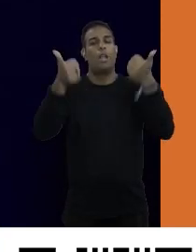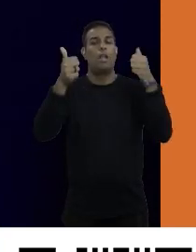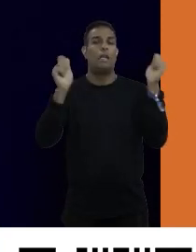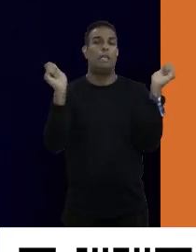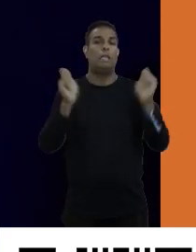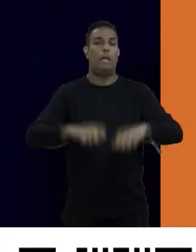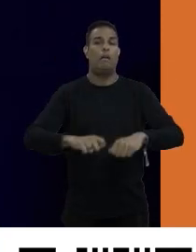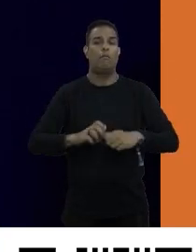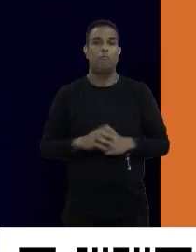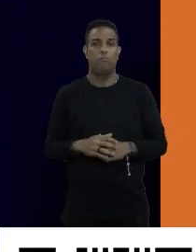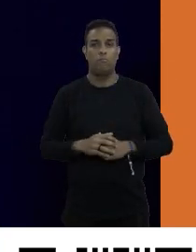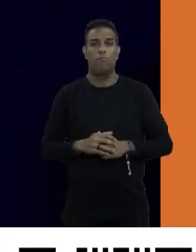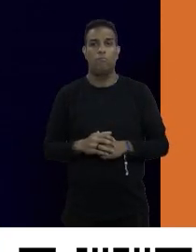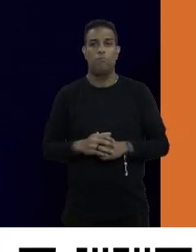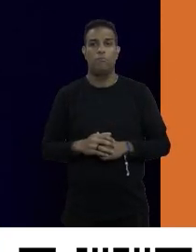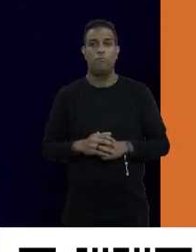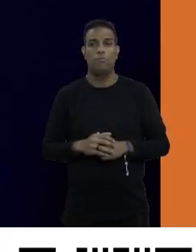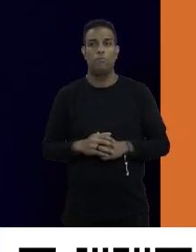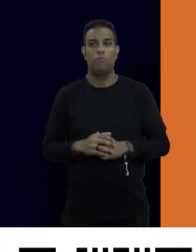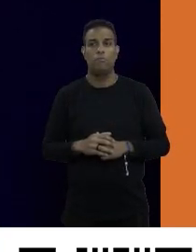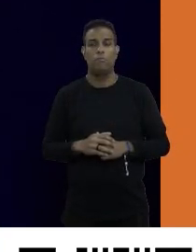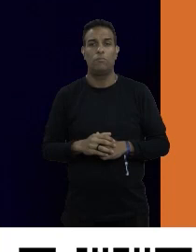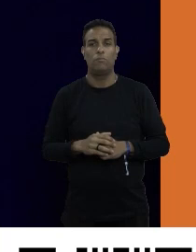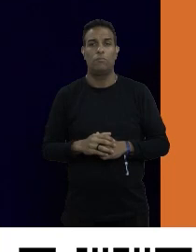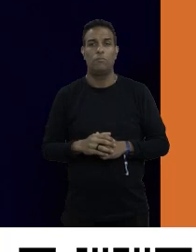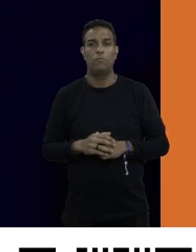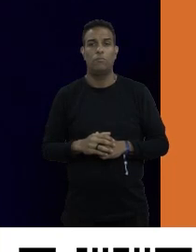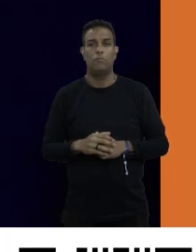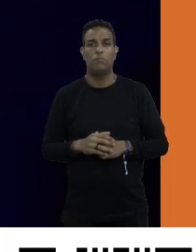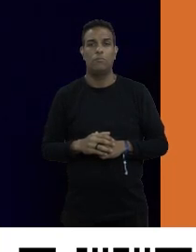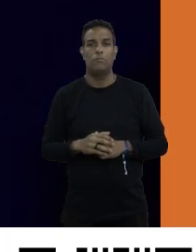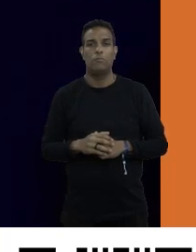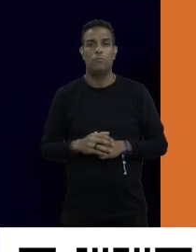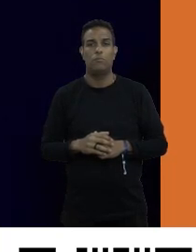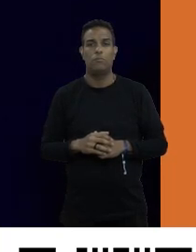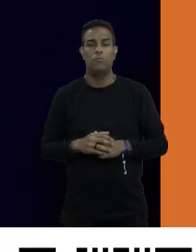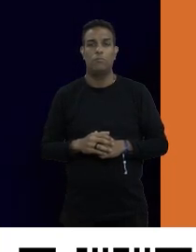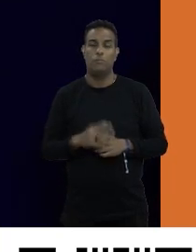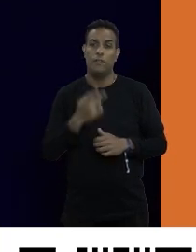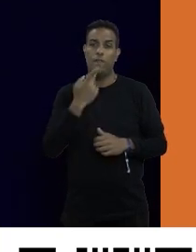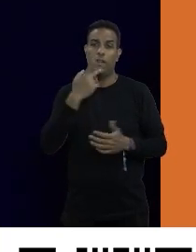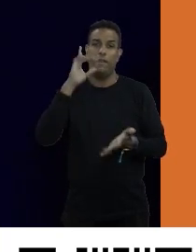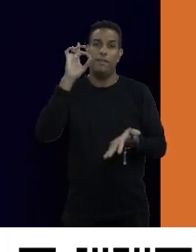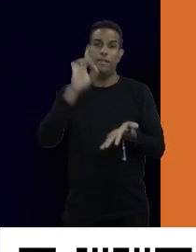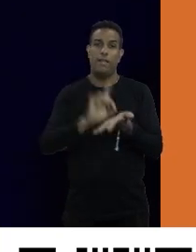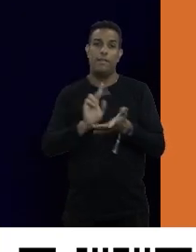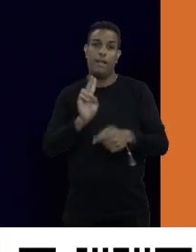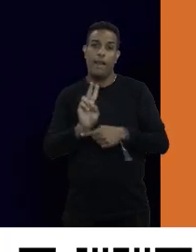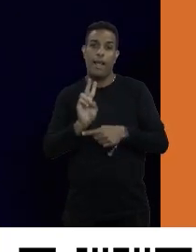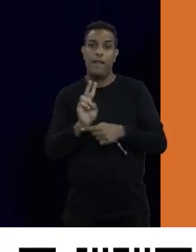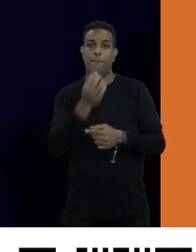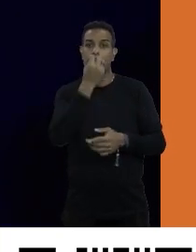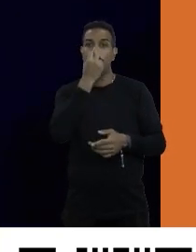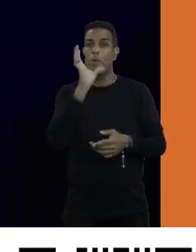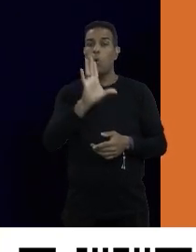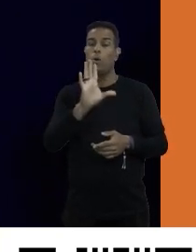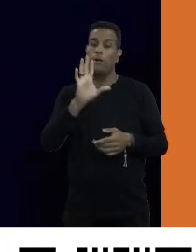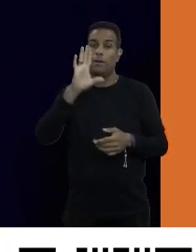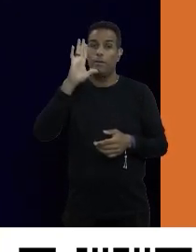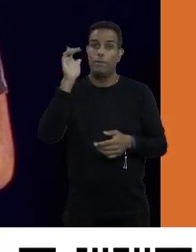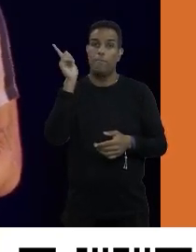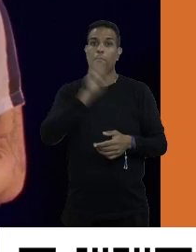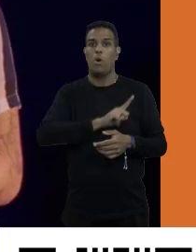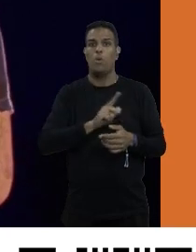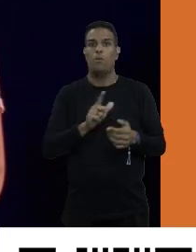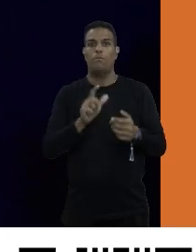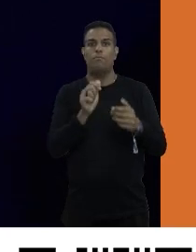se tornando o melhor reserva. Para ser sincero, reserva não é bom não, tá, gente? O bom é ser titular.